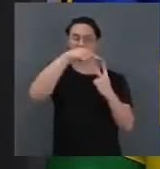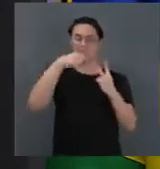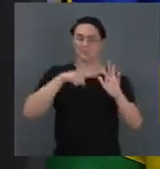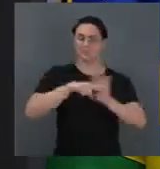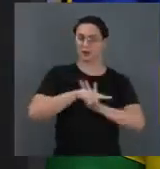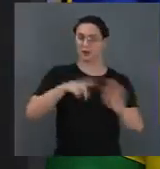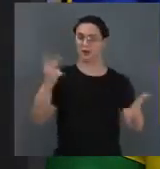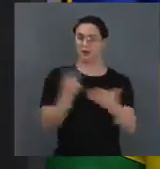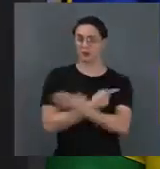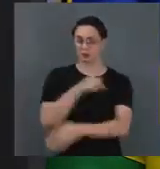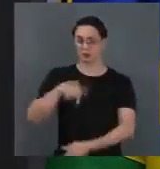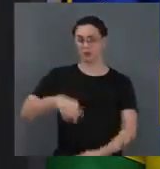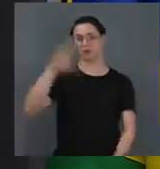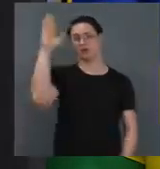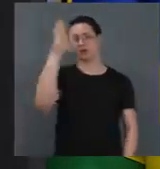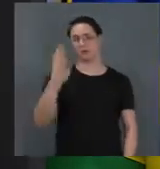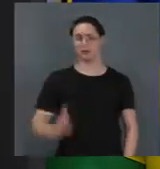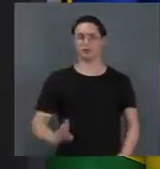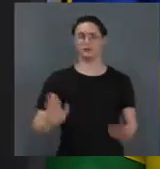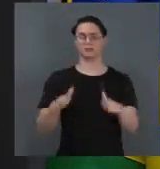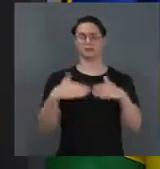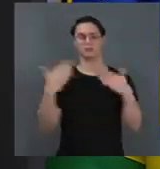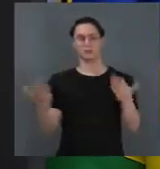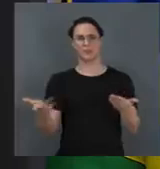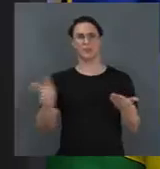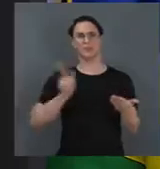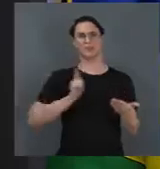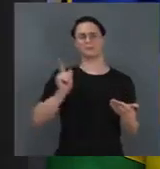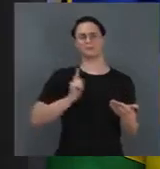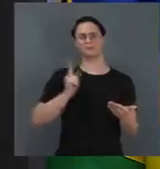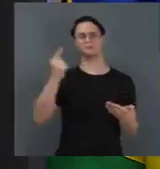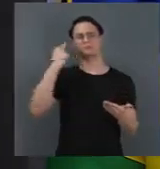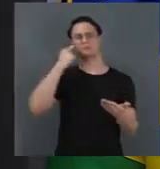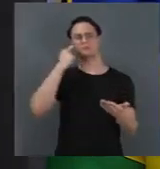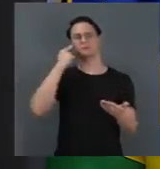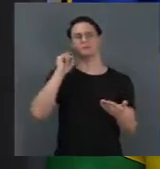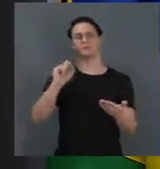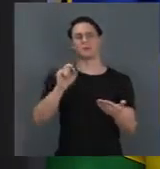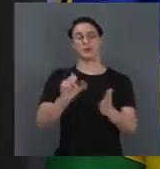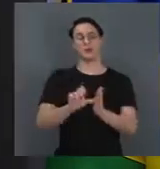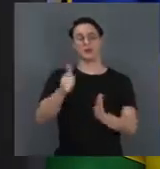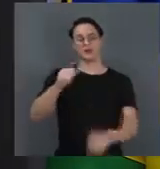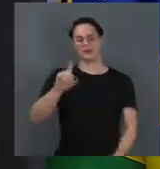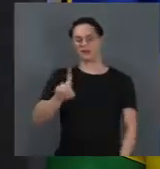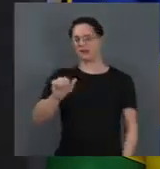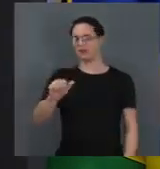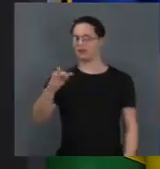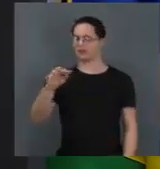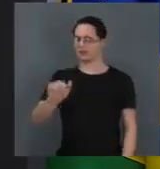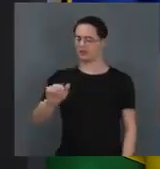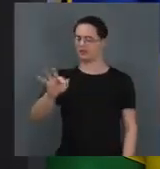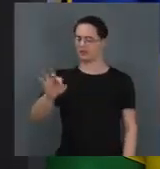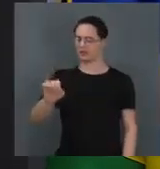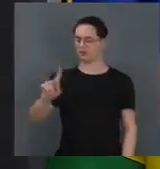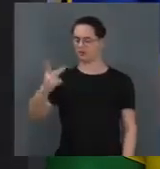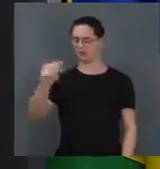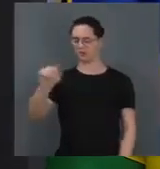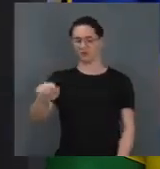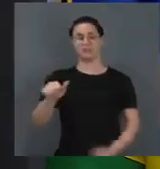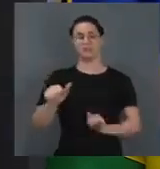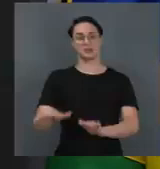ocorridas no Brasil, senhor presidente. A primeira delas, feitas pelo Datafolha, em setembro